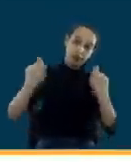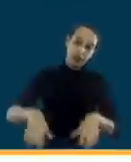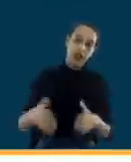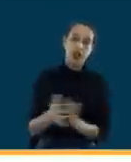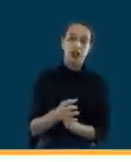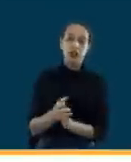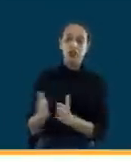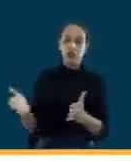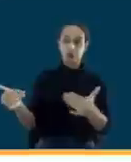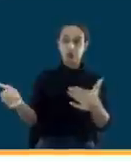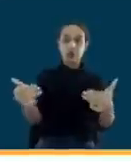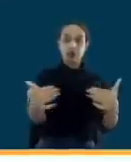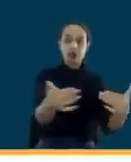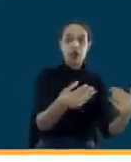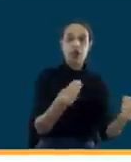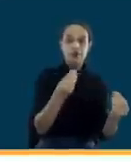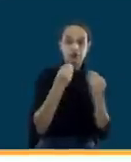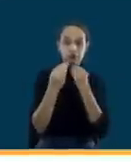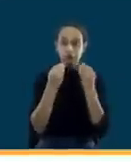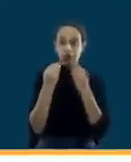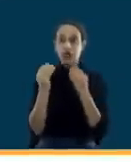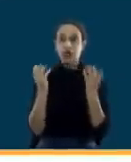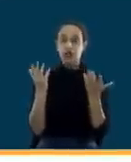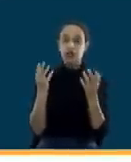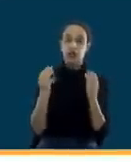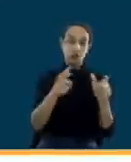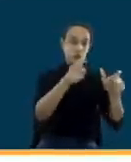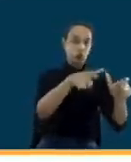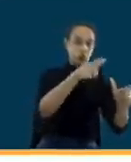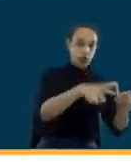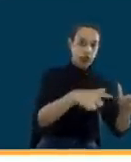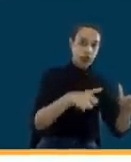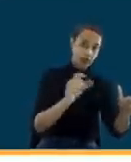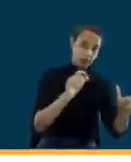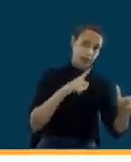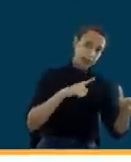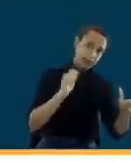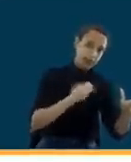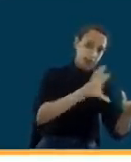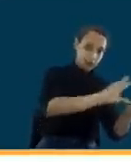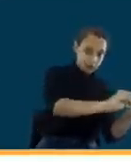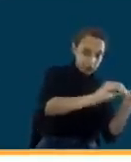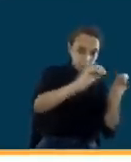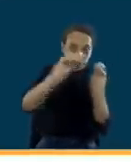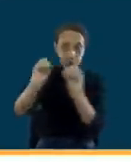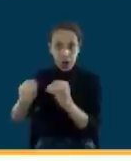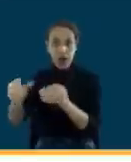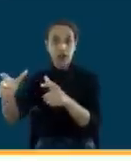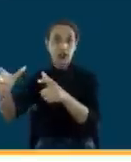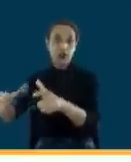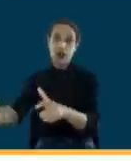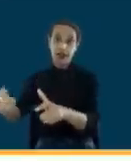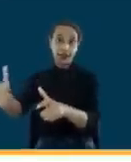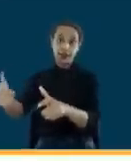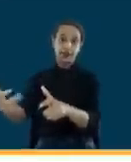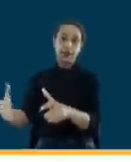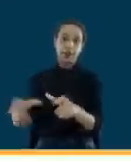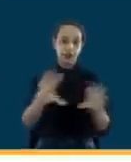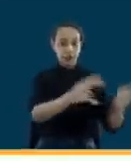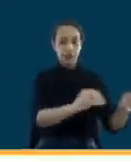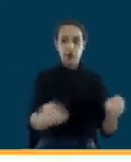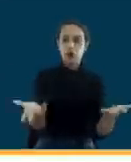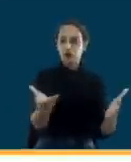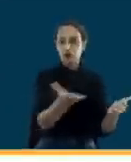onde de alguma forma está sobrando e levando para onde está faltando. Esse é um dos slogans da